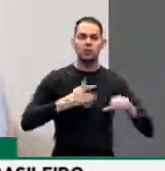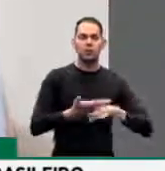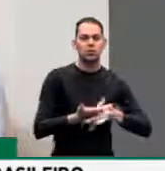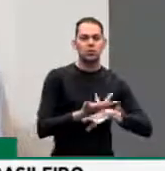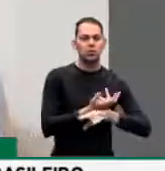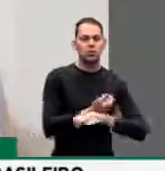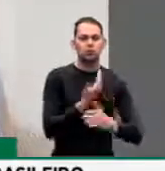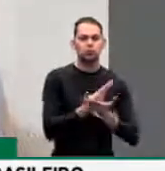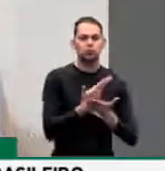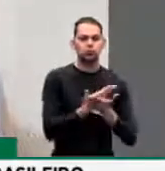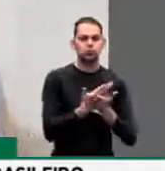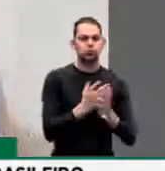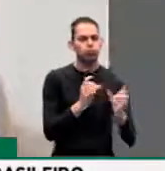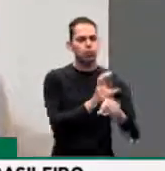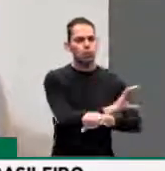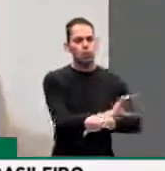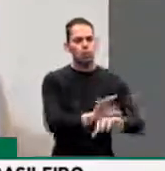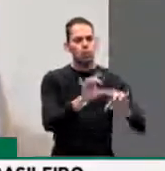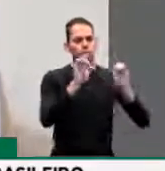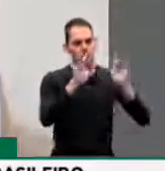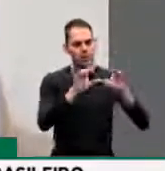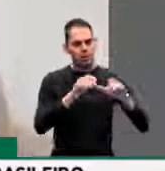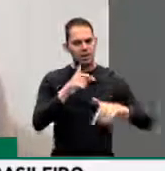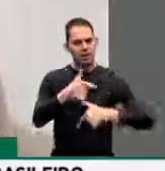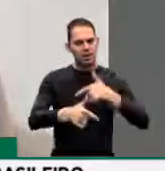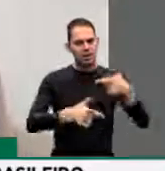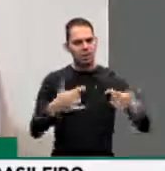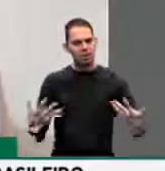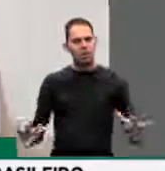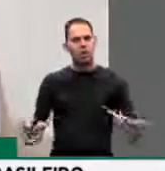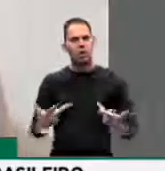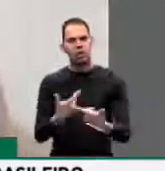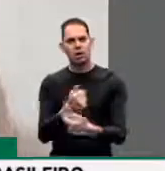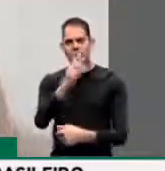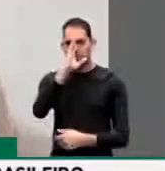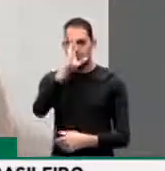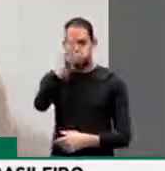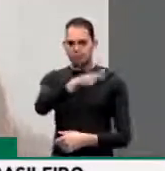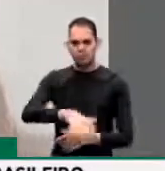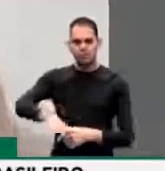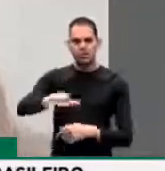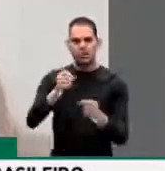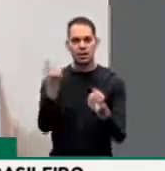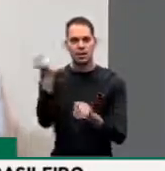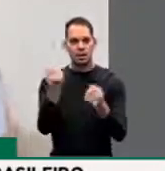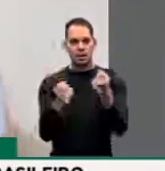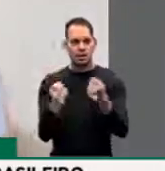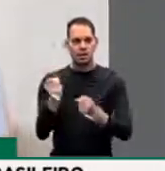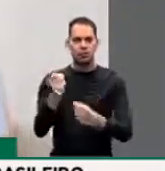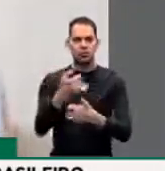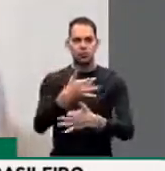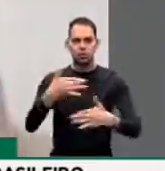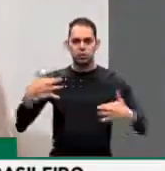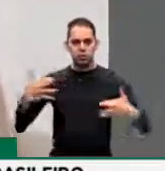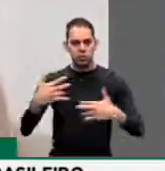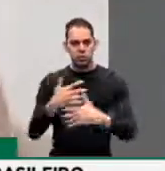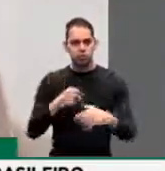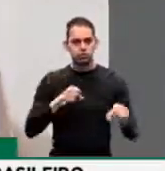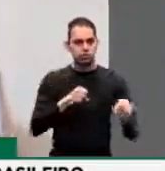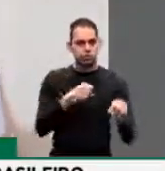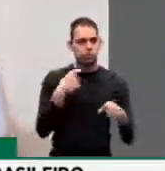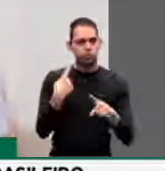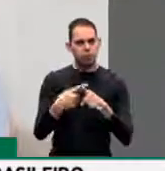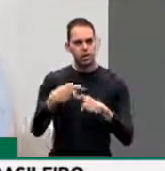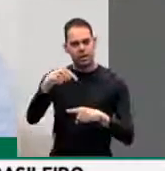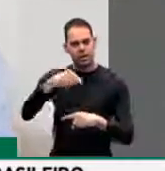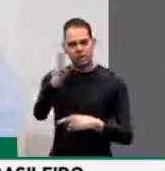qualificação de pessoas para fazer um bom trabalho, sobretudo em relação ao trânsito, que nós sabemos que mata muito no Brasil.